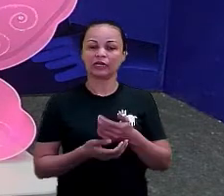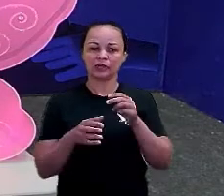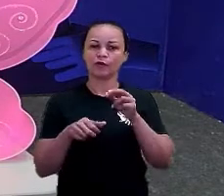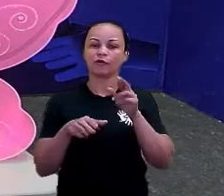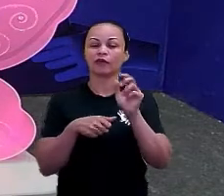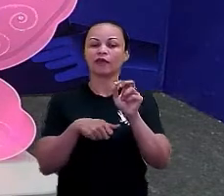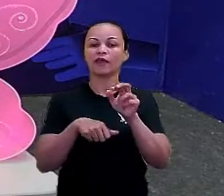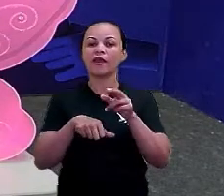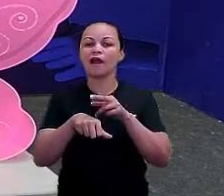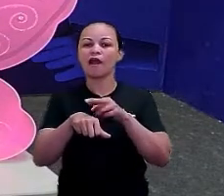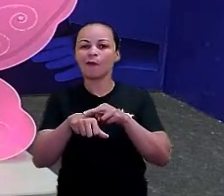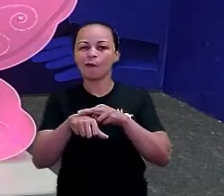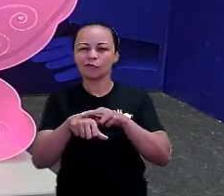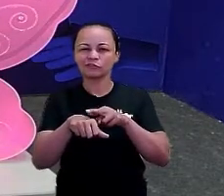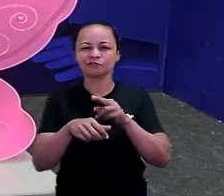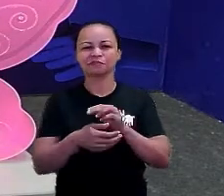roxinha.